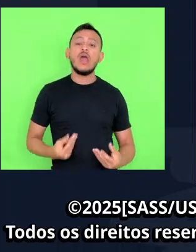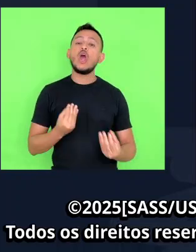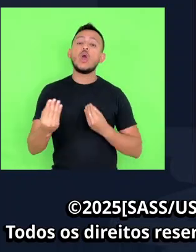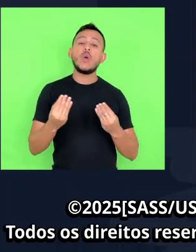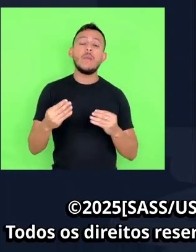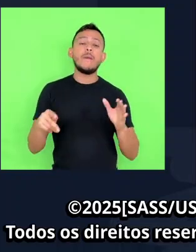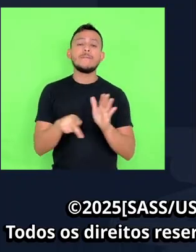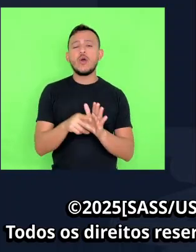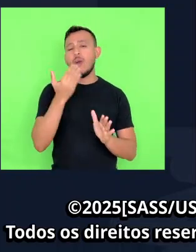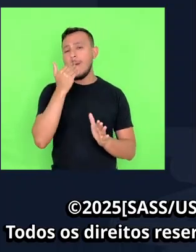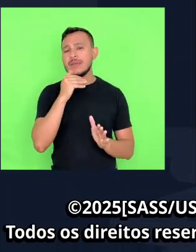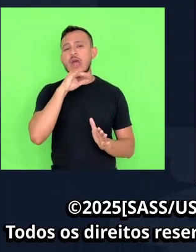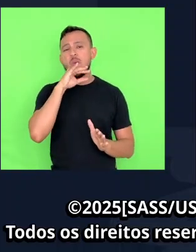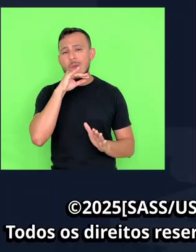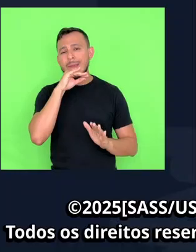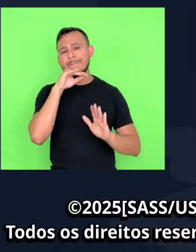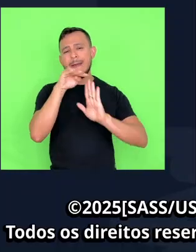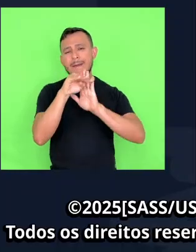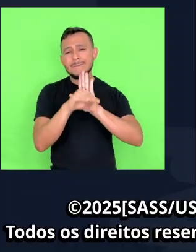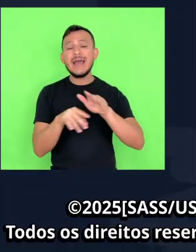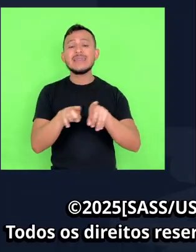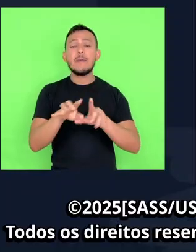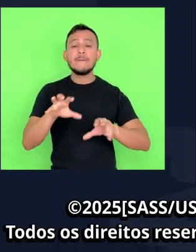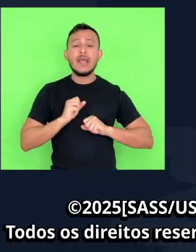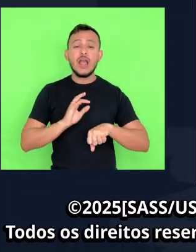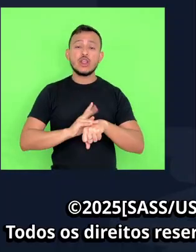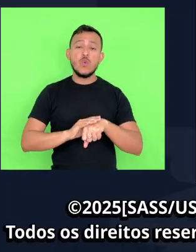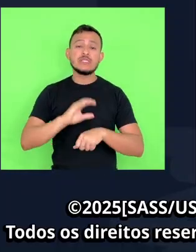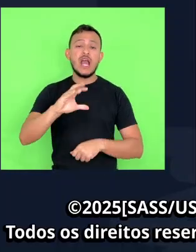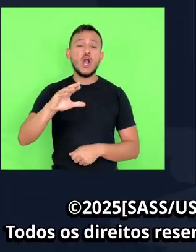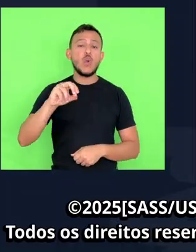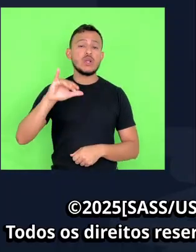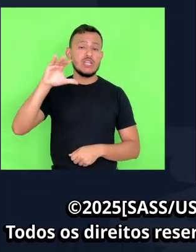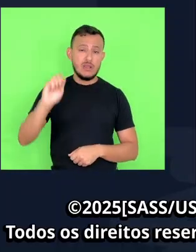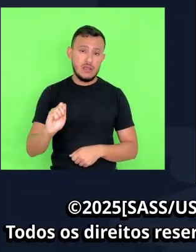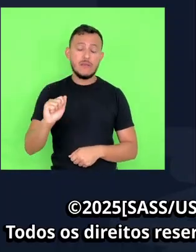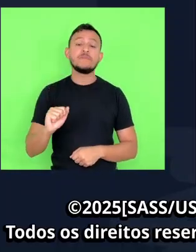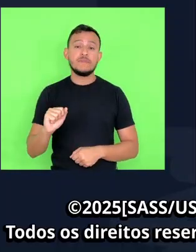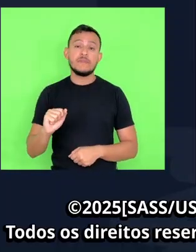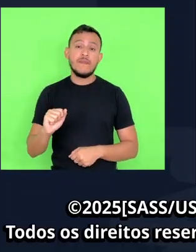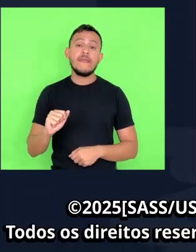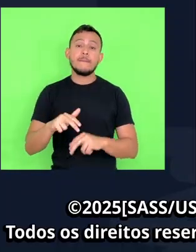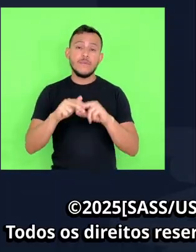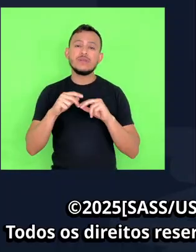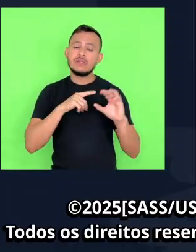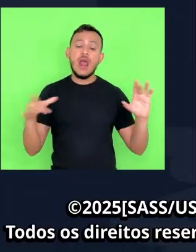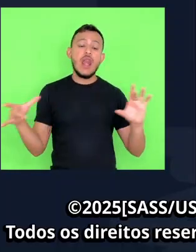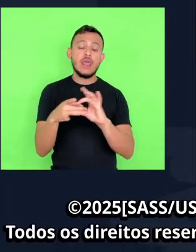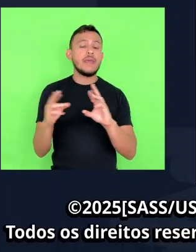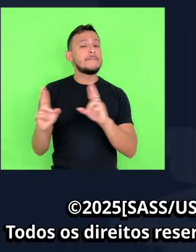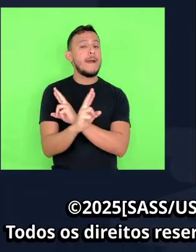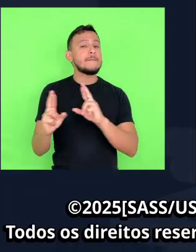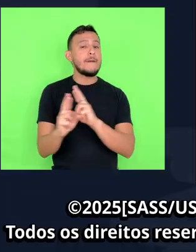da má nutrição e doenças crônicas. Então, aqui está nosso link,